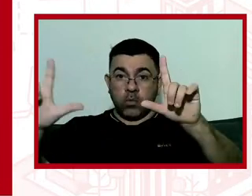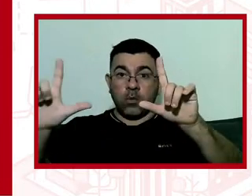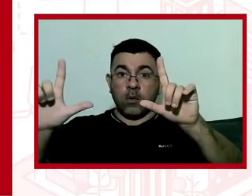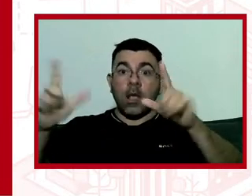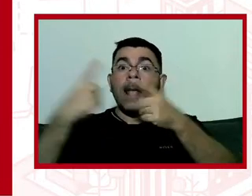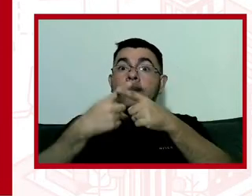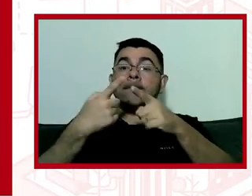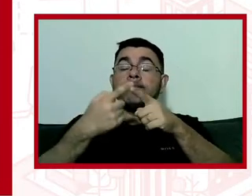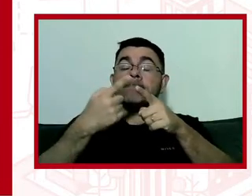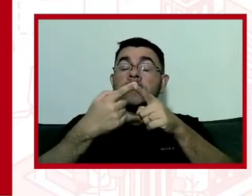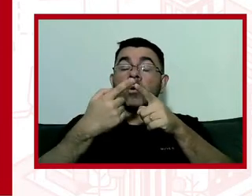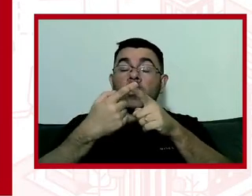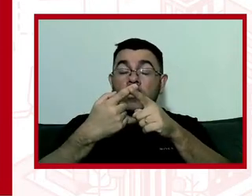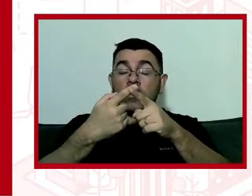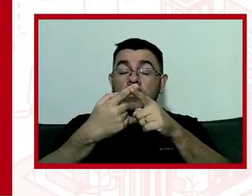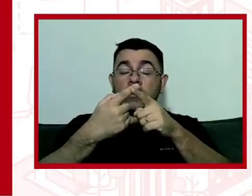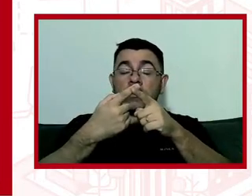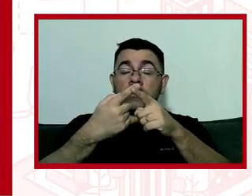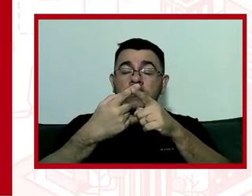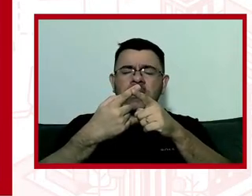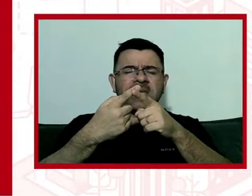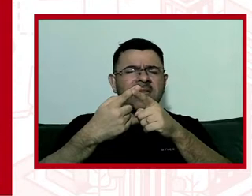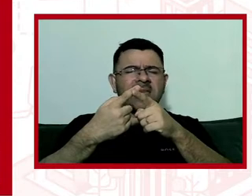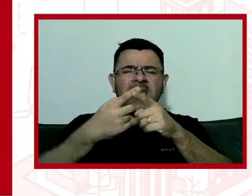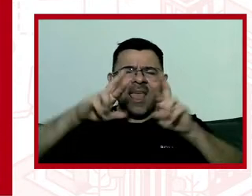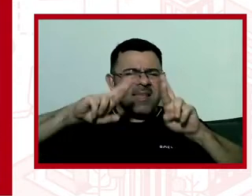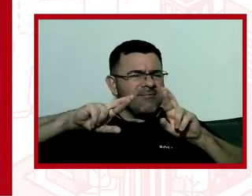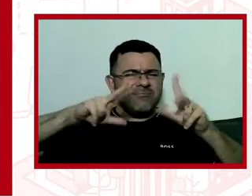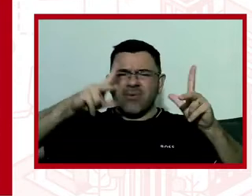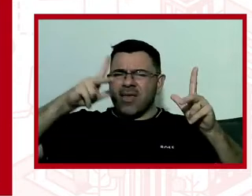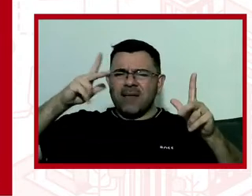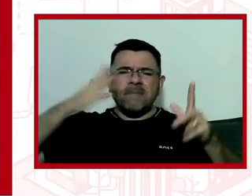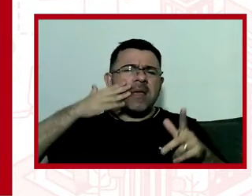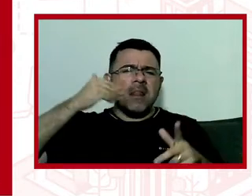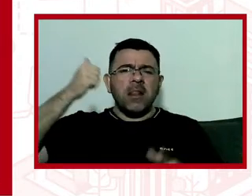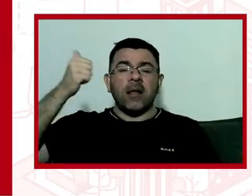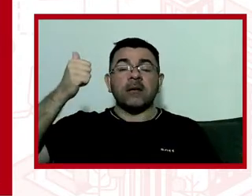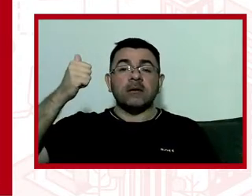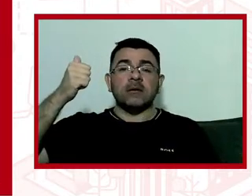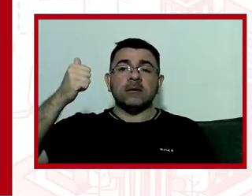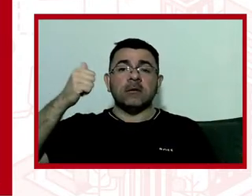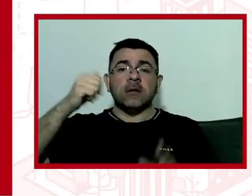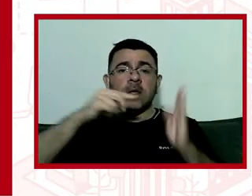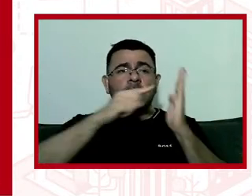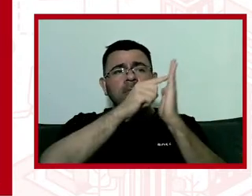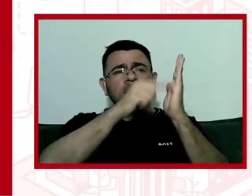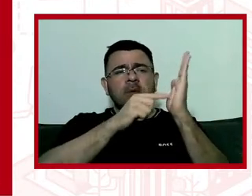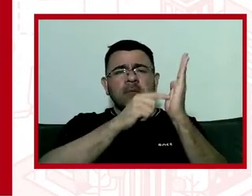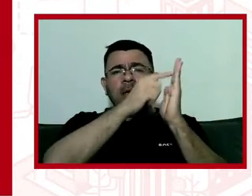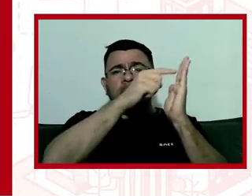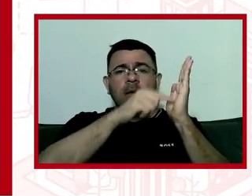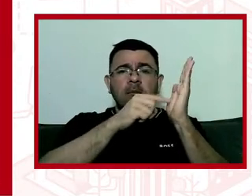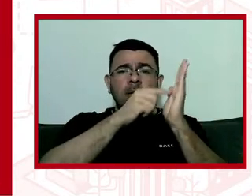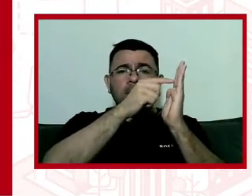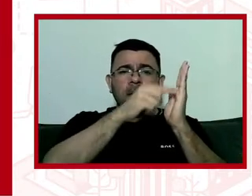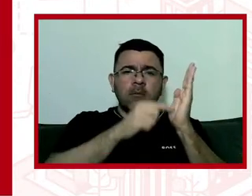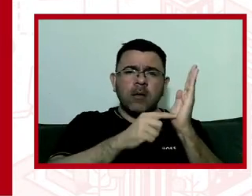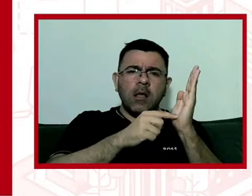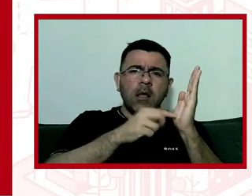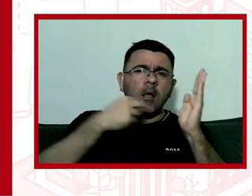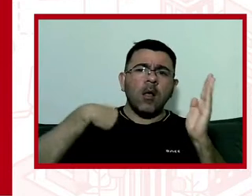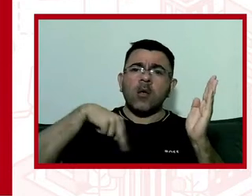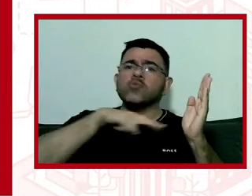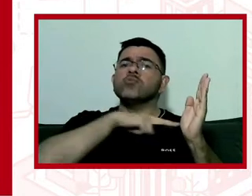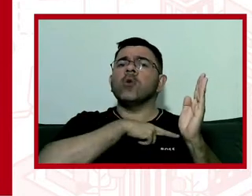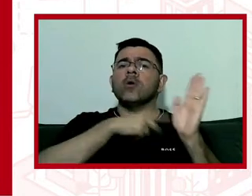isso faz muita muita diferença eu falei aqui do conecta Recife mas na fora isso antes de avançar eu queria só trazer